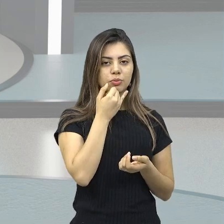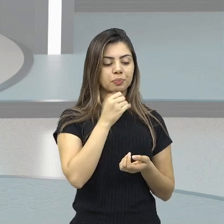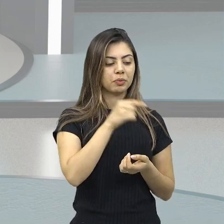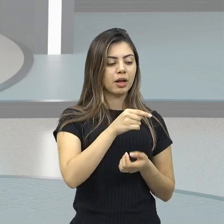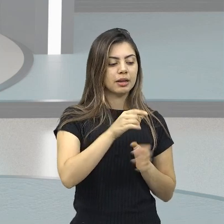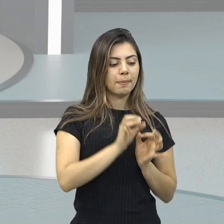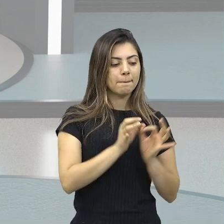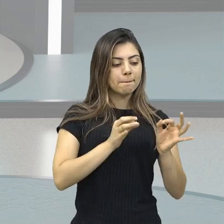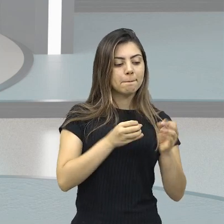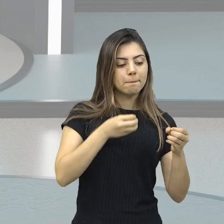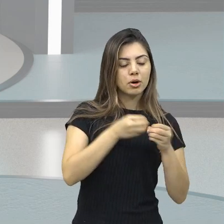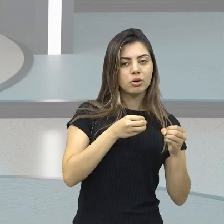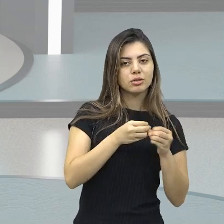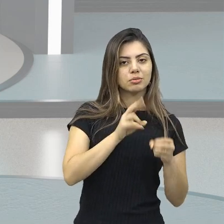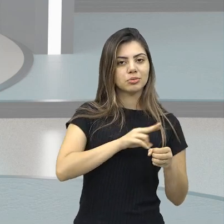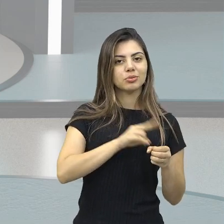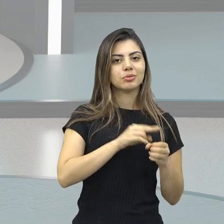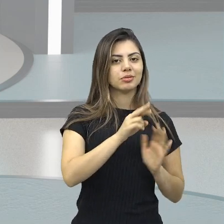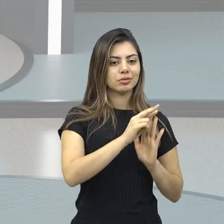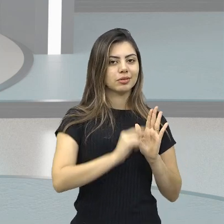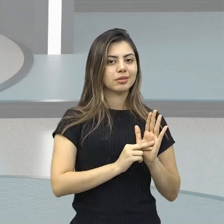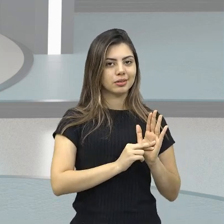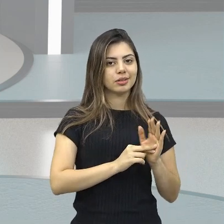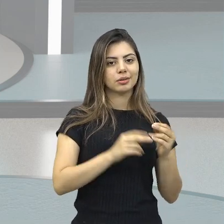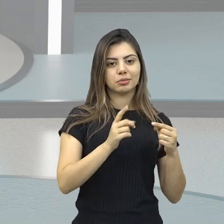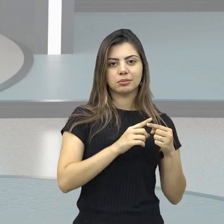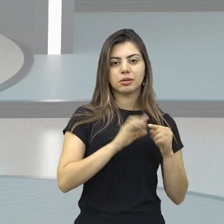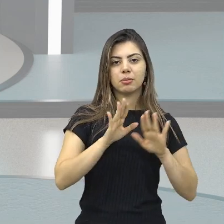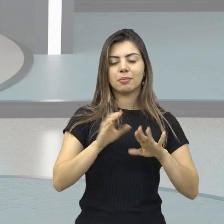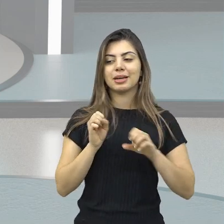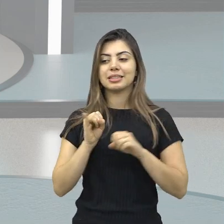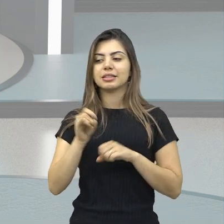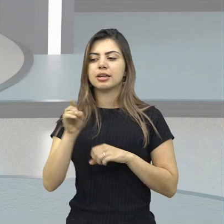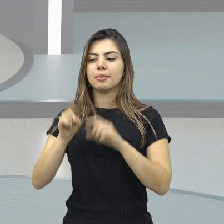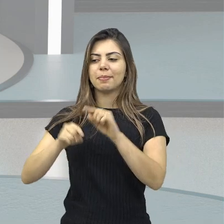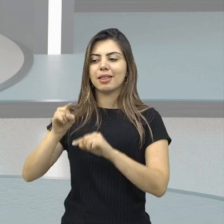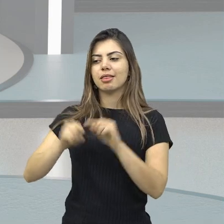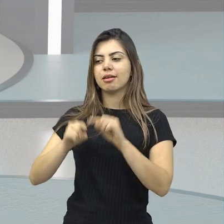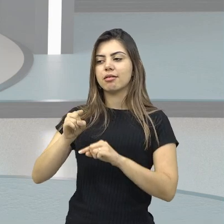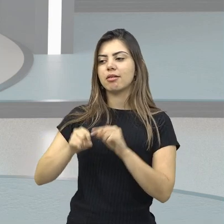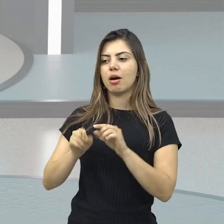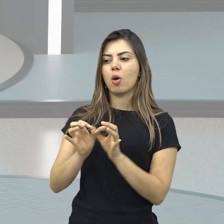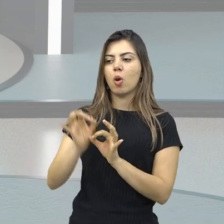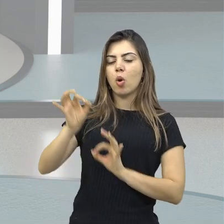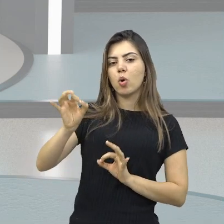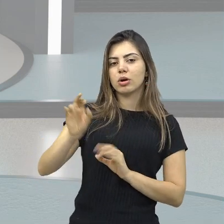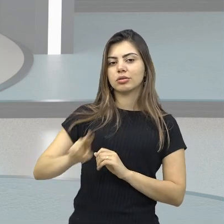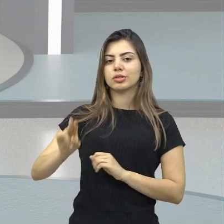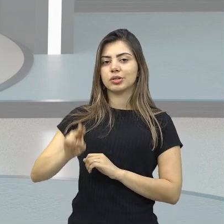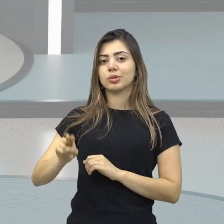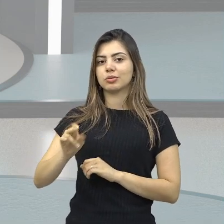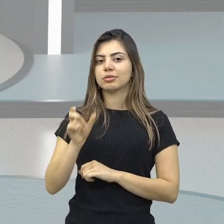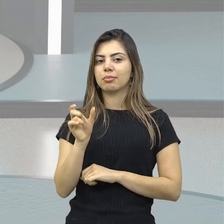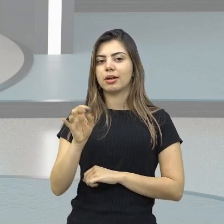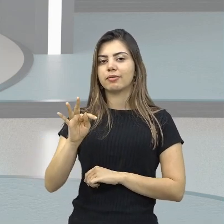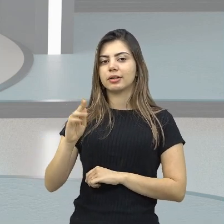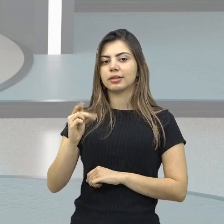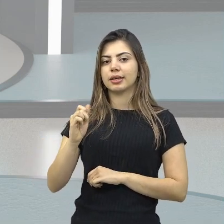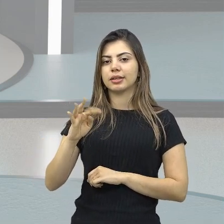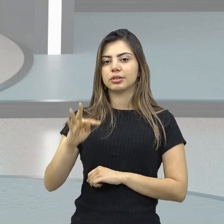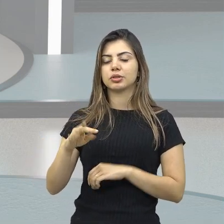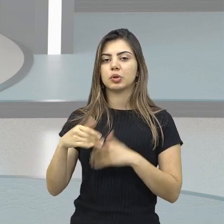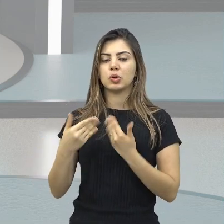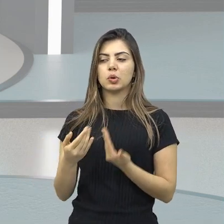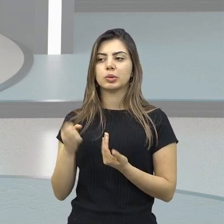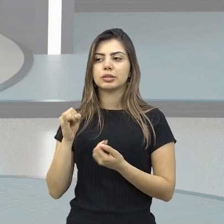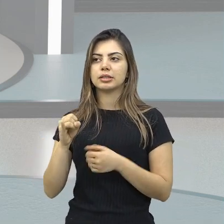Agora, se eu for apontar algo que está mais distante, eu vou utilizar that. Ou então, se eu quiser me referir a uma data anterior, né,